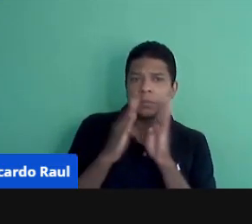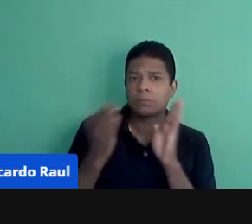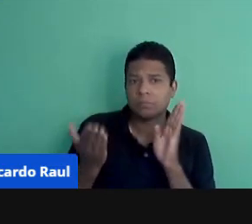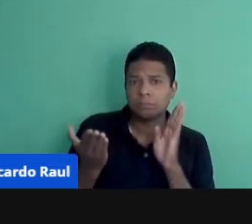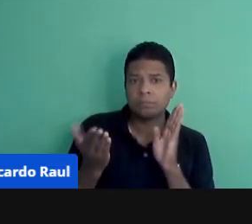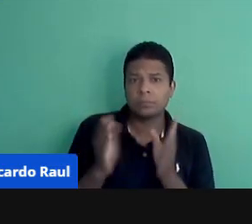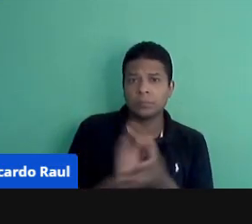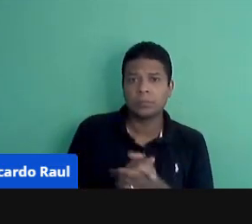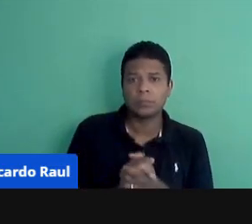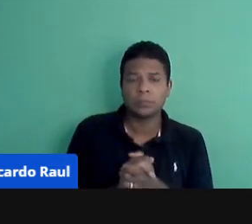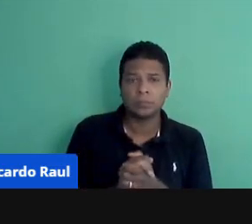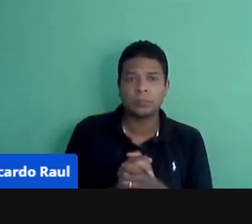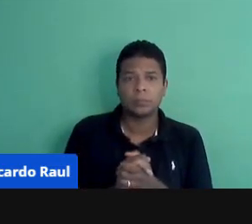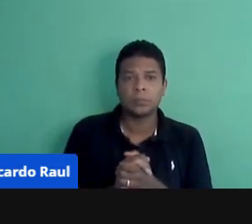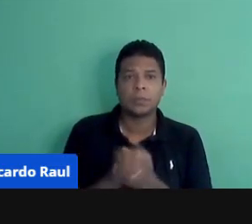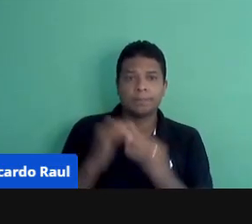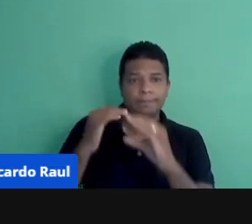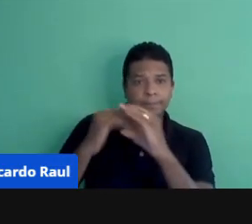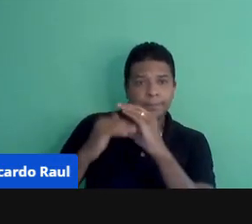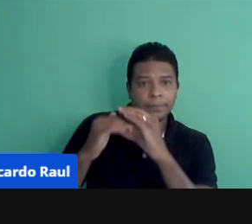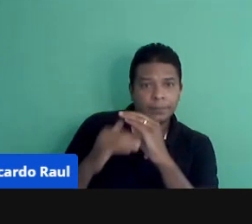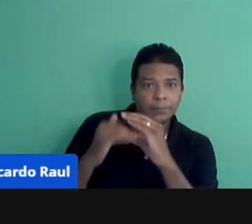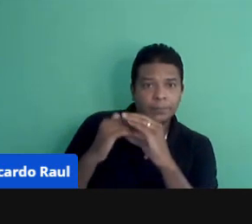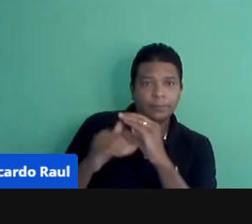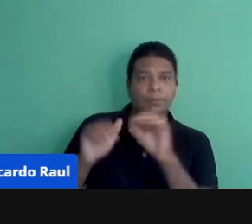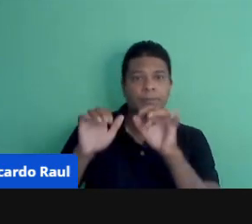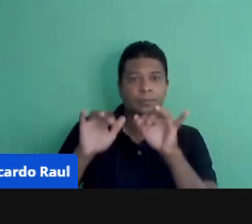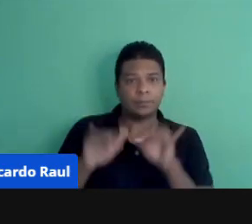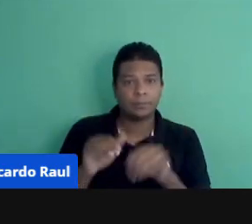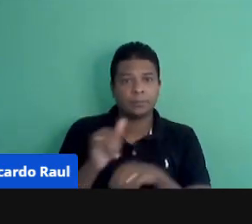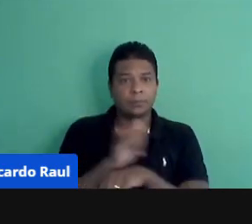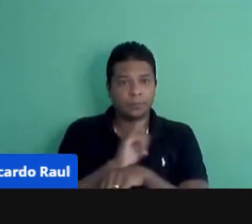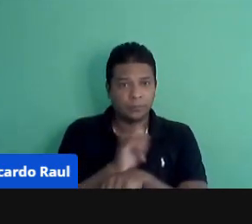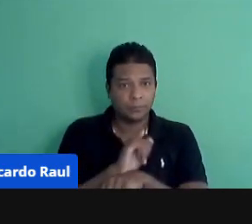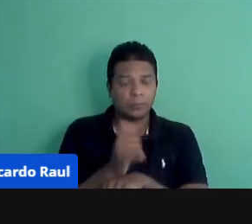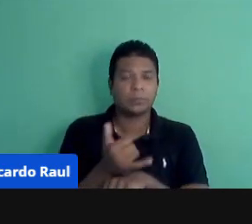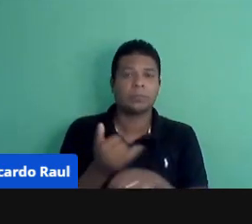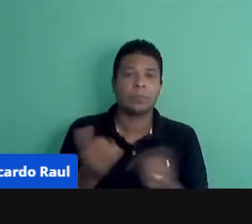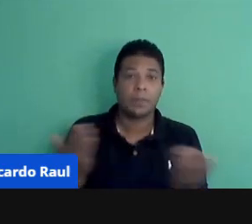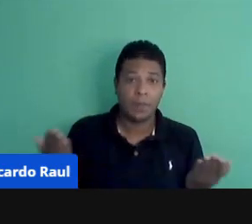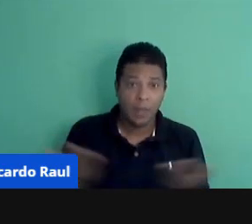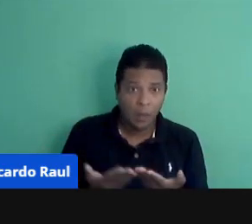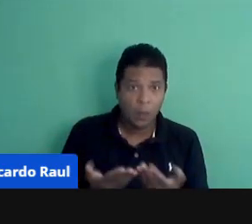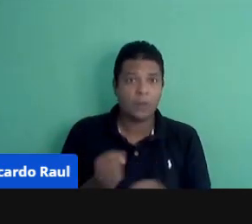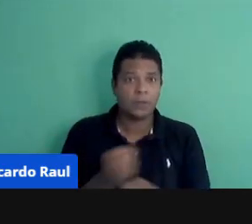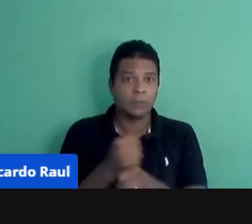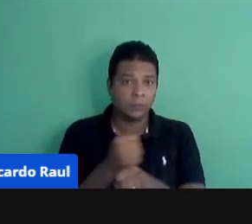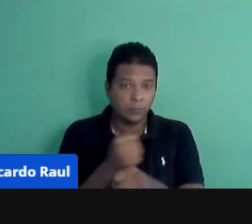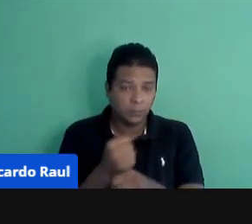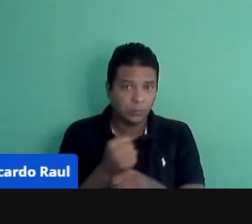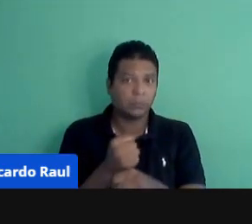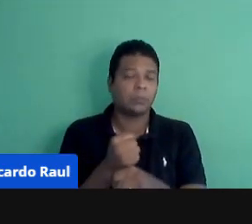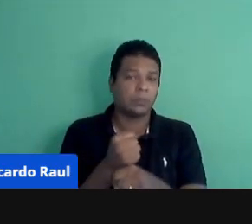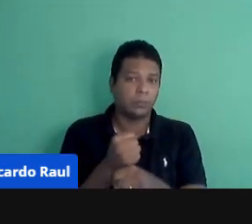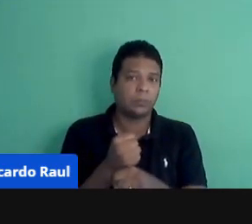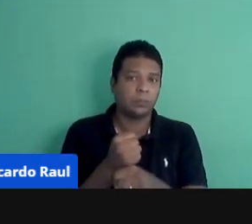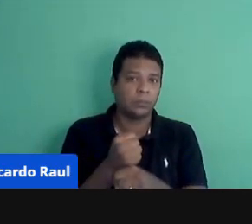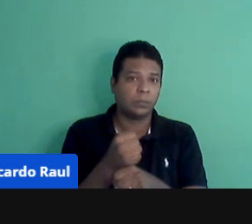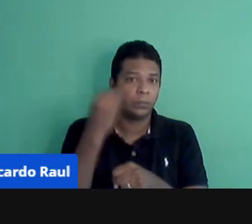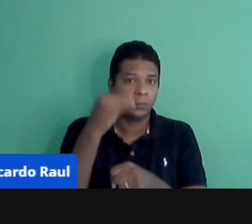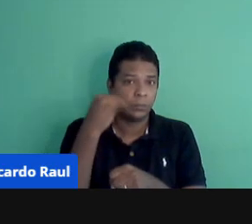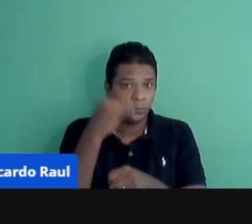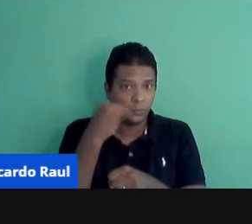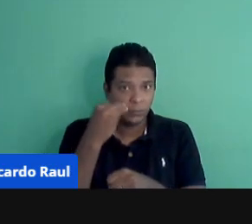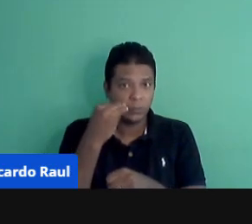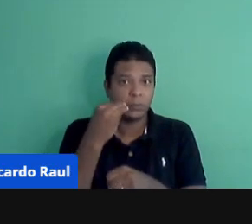gente atende muito pelo Messenger, pelo canal do YouTube, e agora, nesse ano, estamos com a experiência do Google